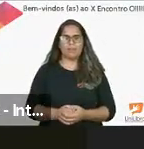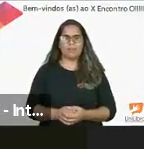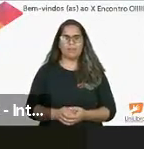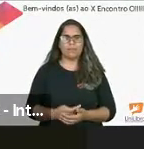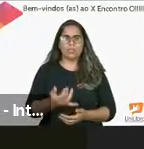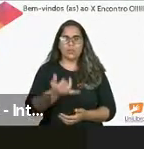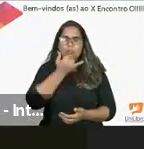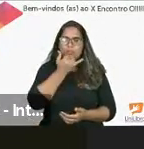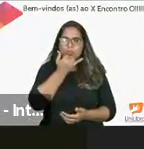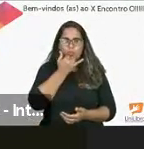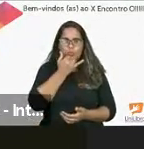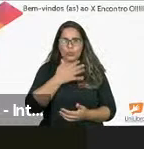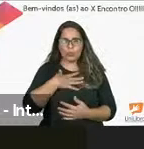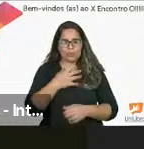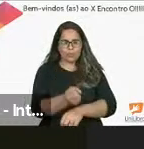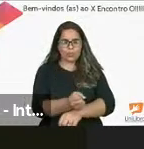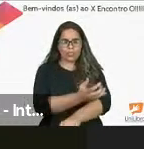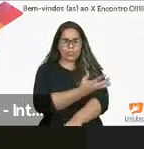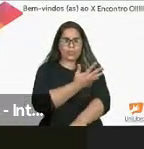a minha emoção.